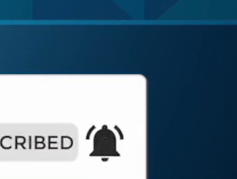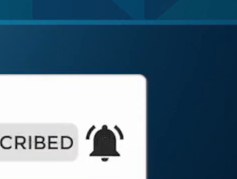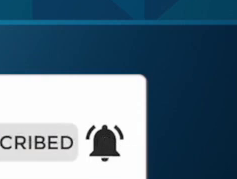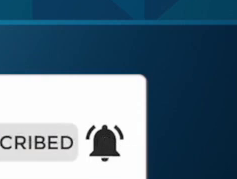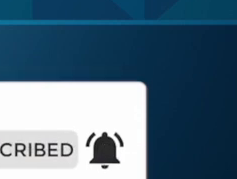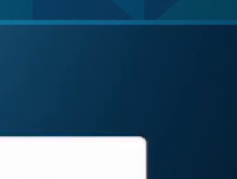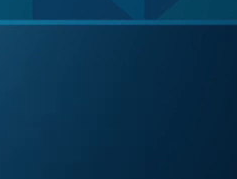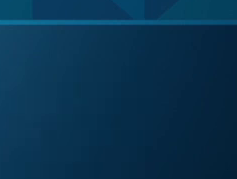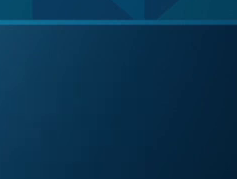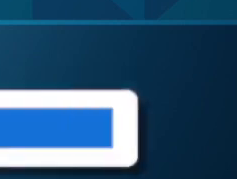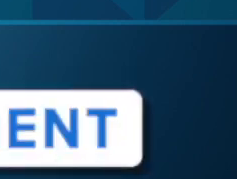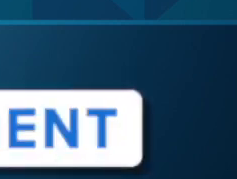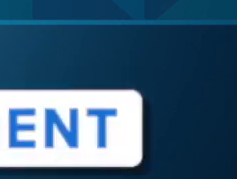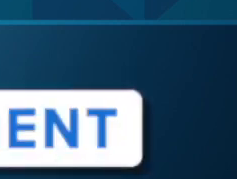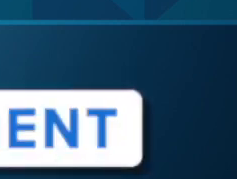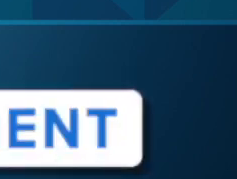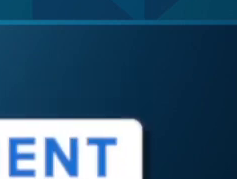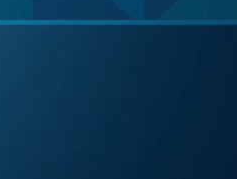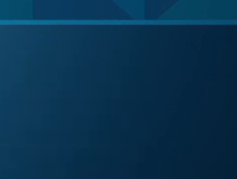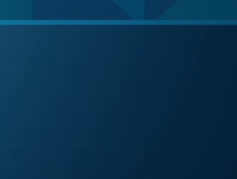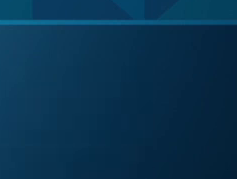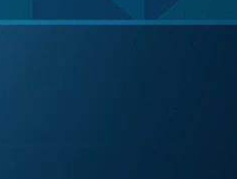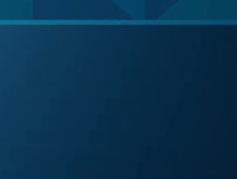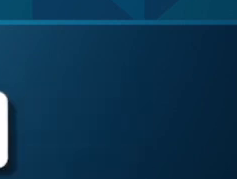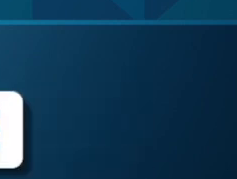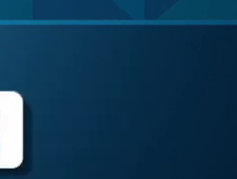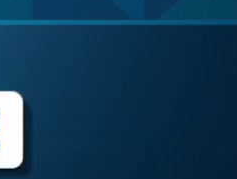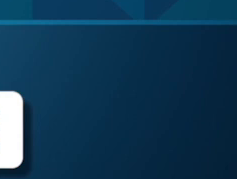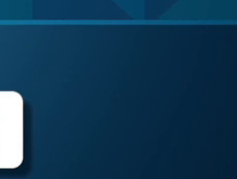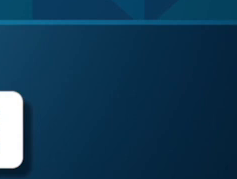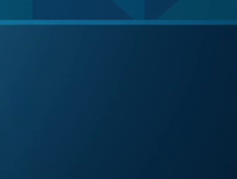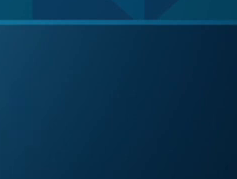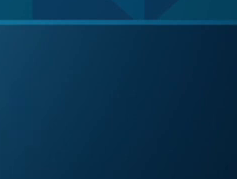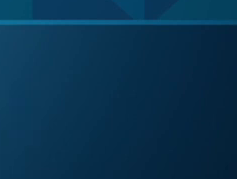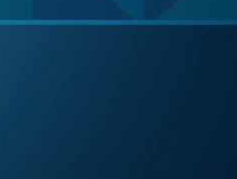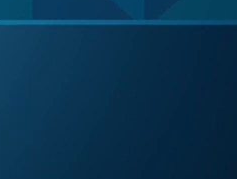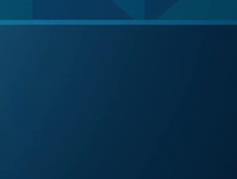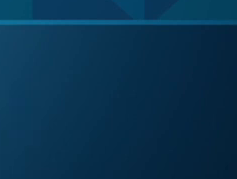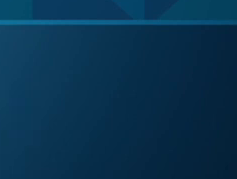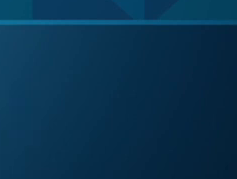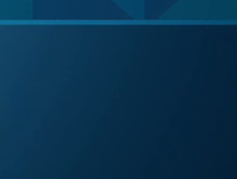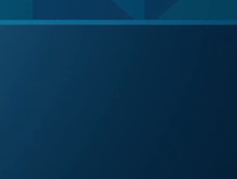botão notificação. Fo comentário, não faz tutan, ba media social Siracelo.